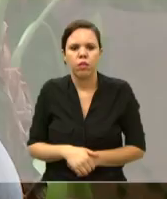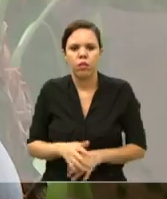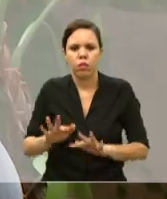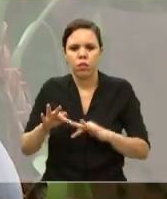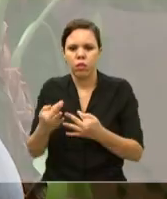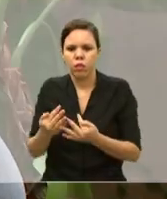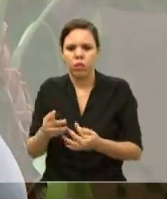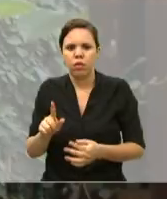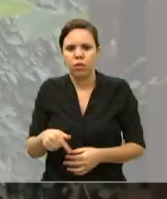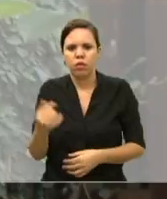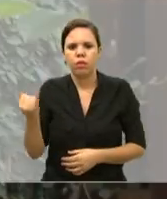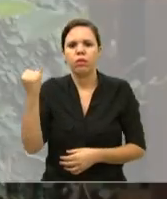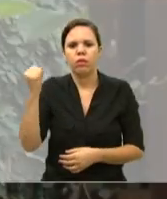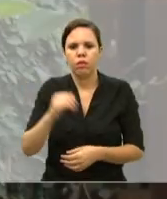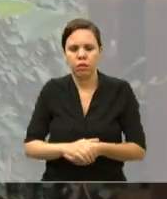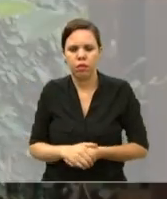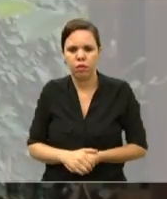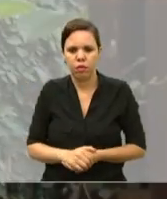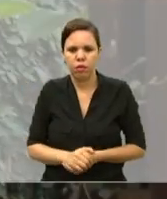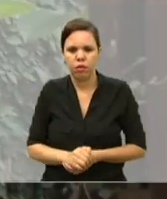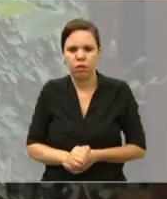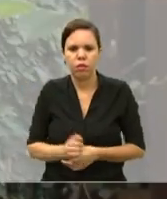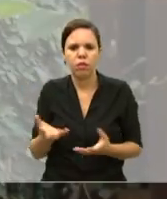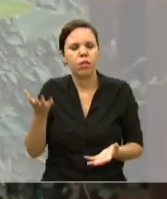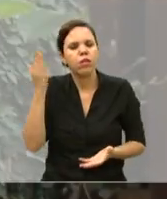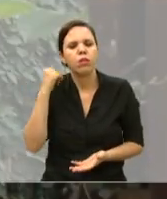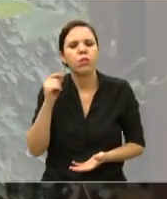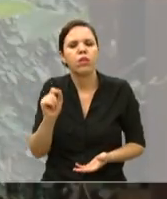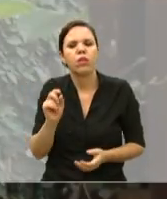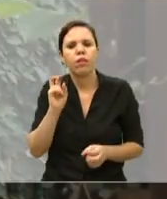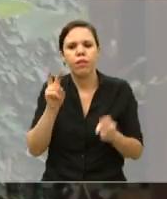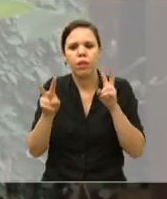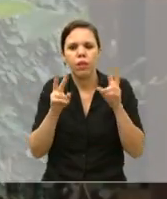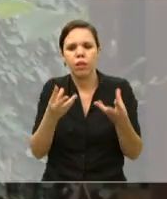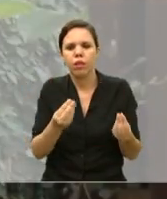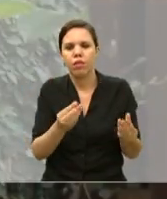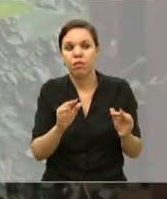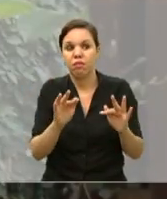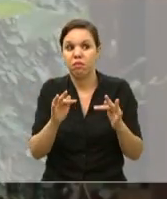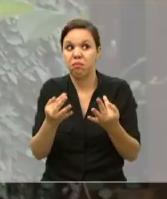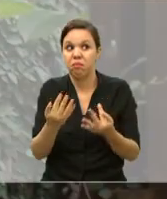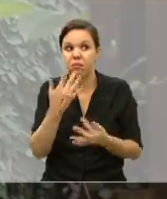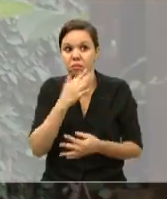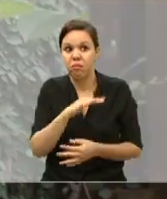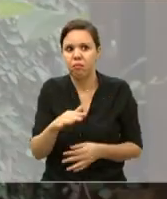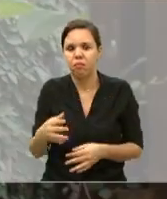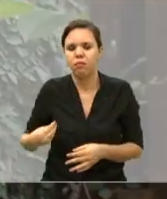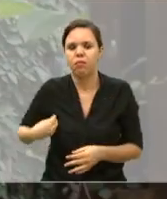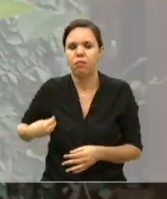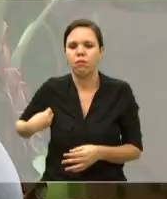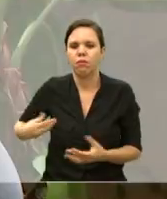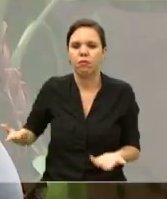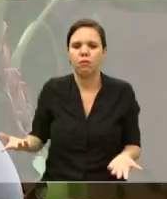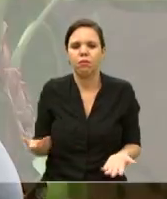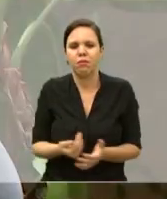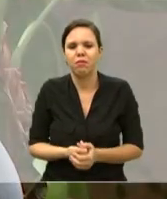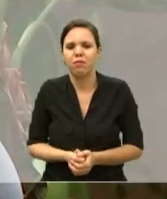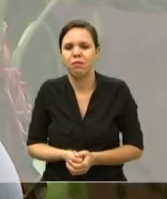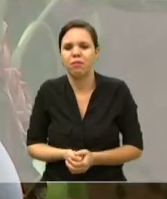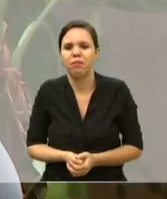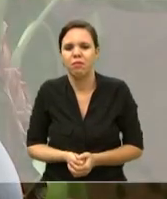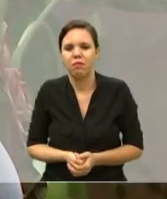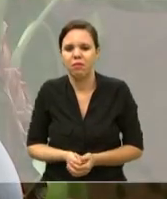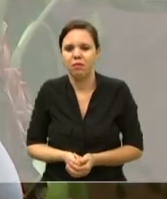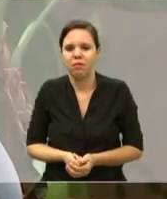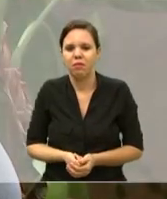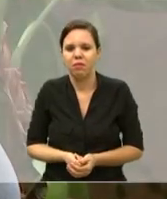dos pais é muito importante. É isso que eu queria ver, o envolvimento a gente vê muitos deles pais com a escola. presentes, né? Sim. Como é que é isso? A